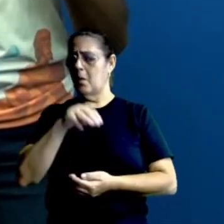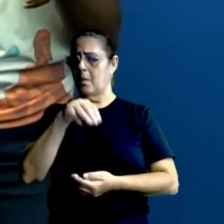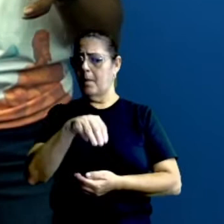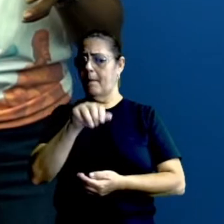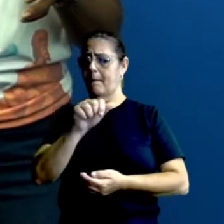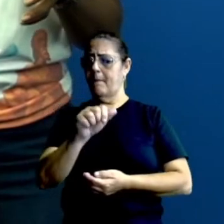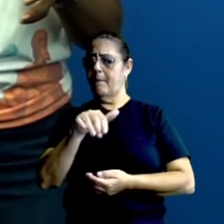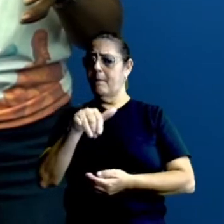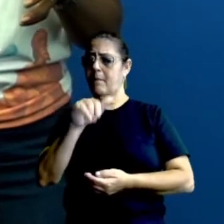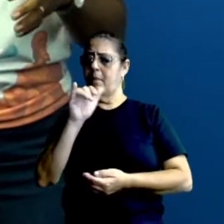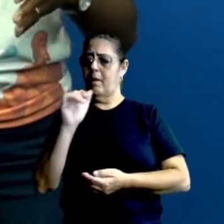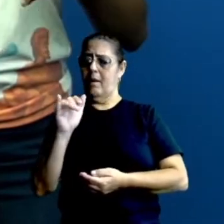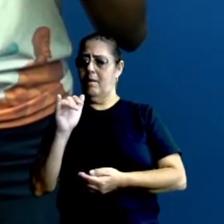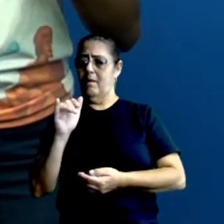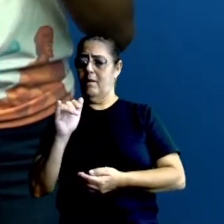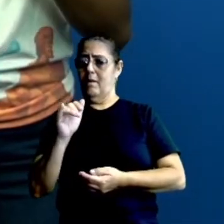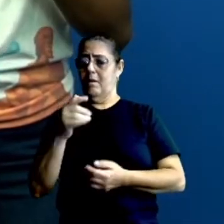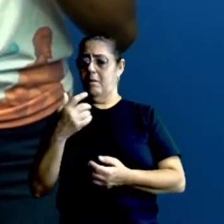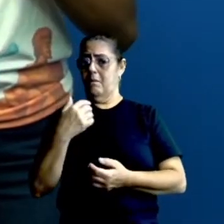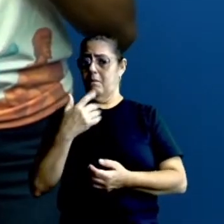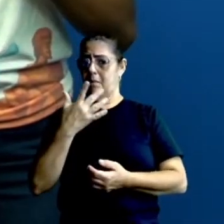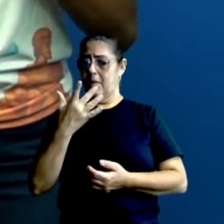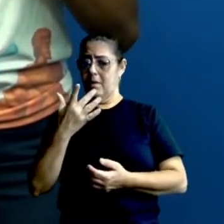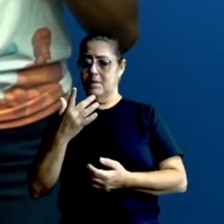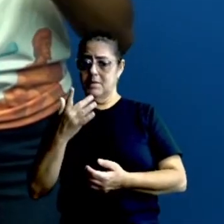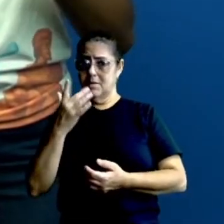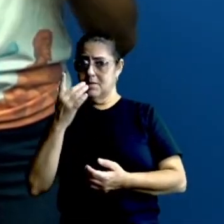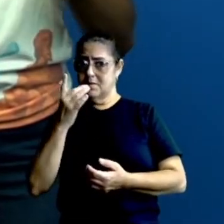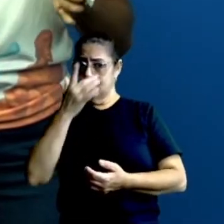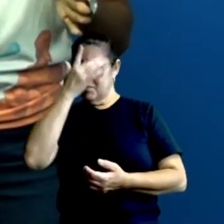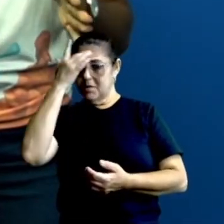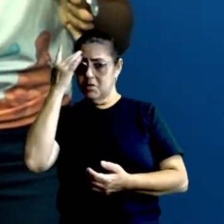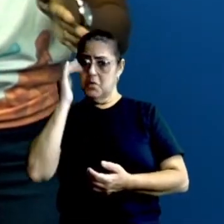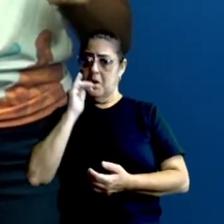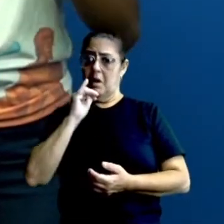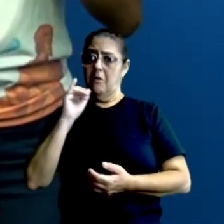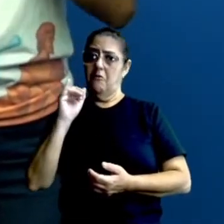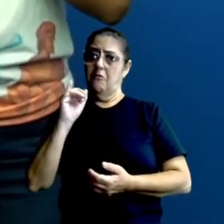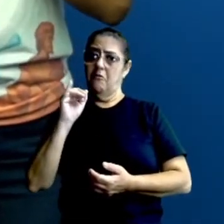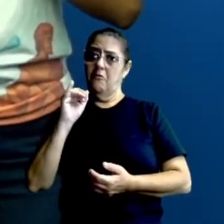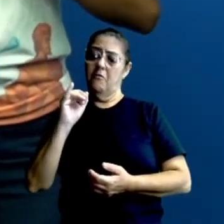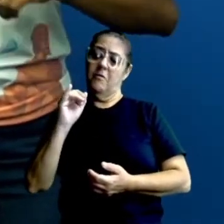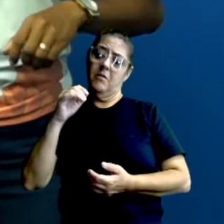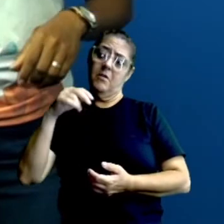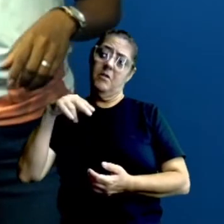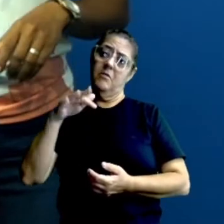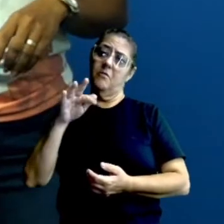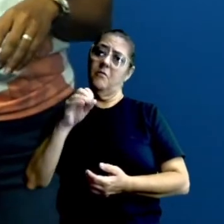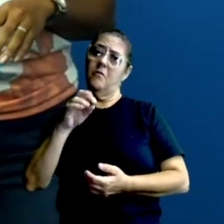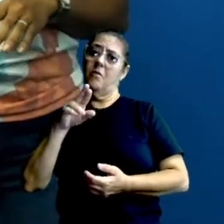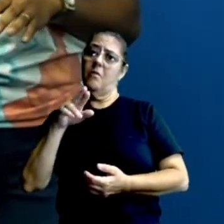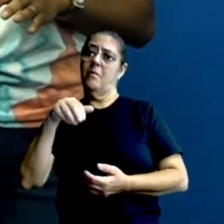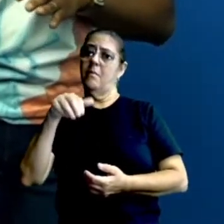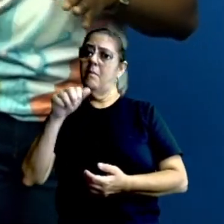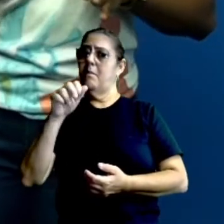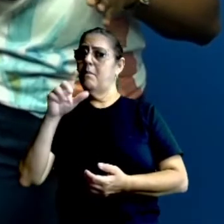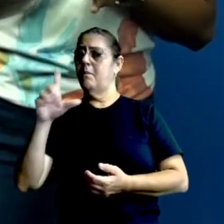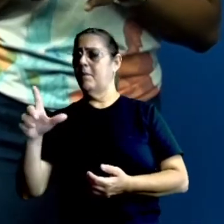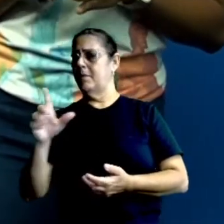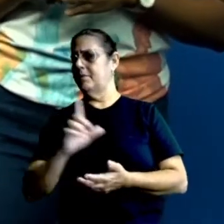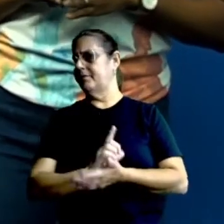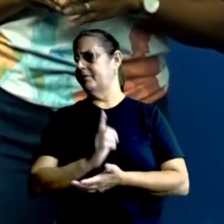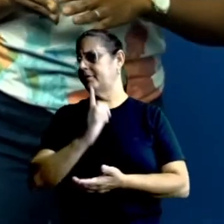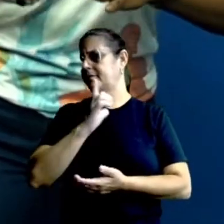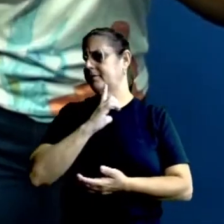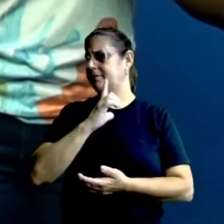uma formalidade, tá? Can é mais para informalidade. Mas vamos à próxima.